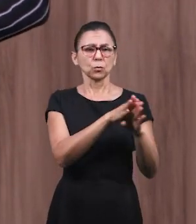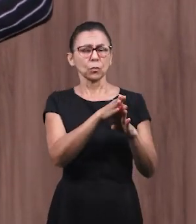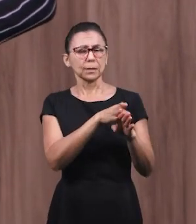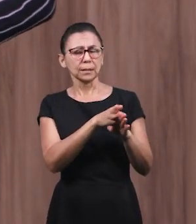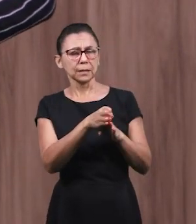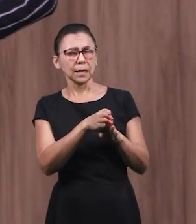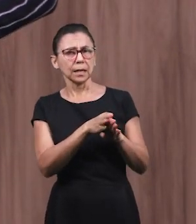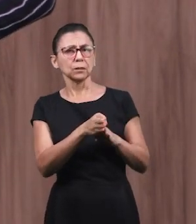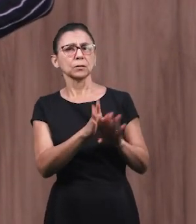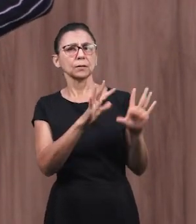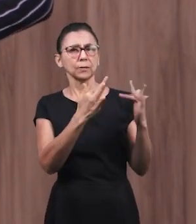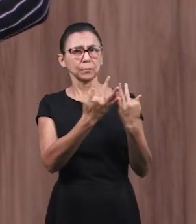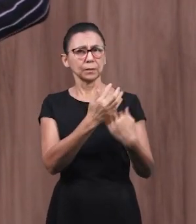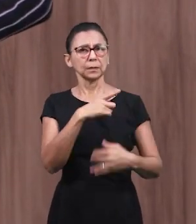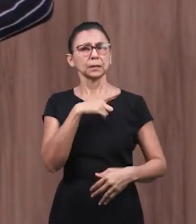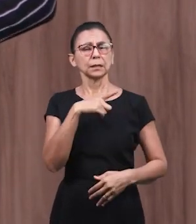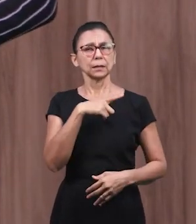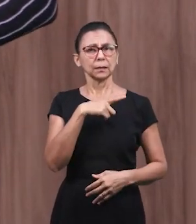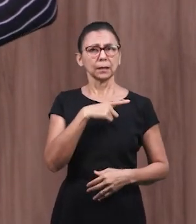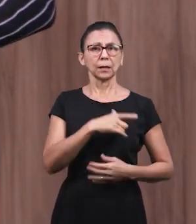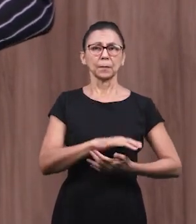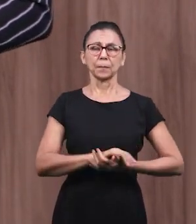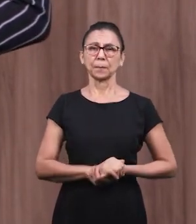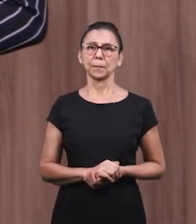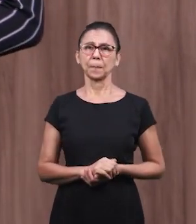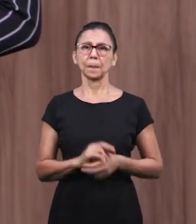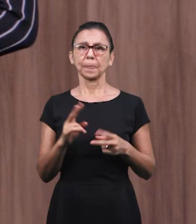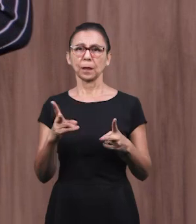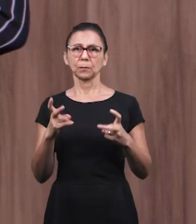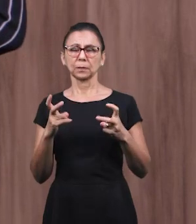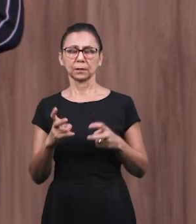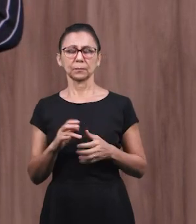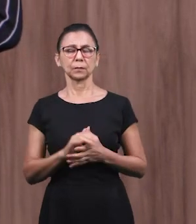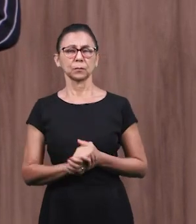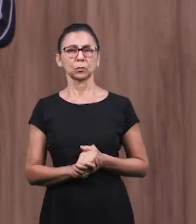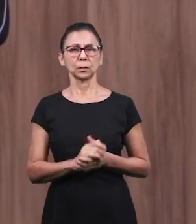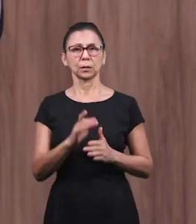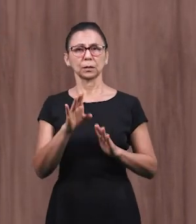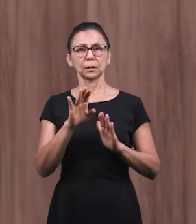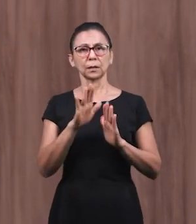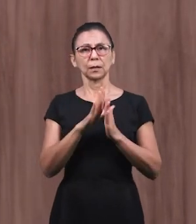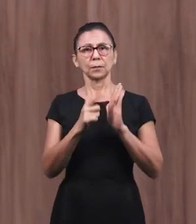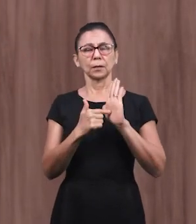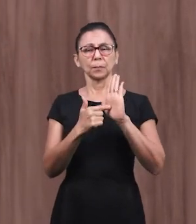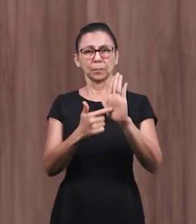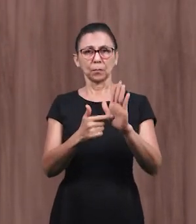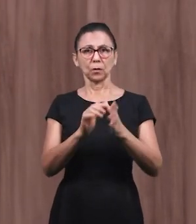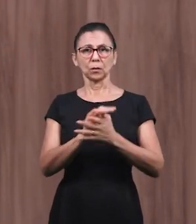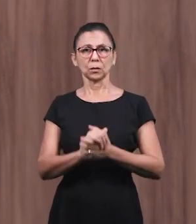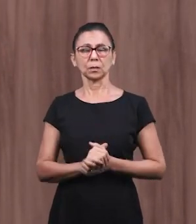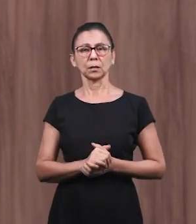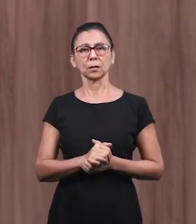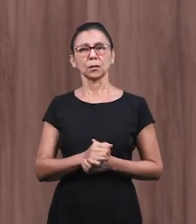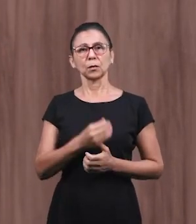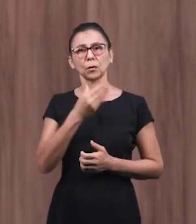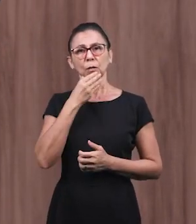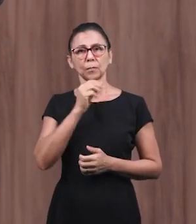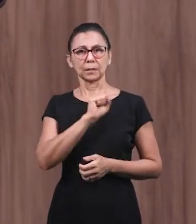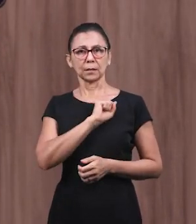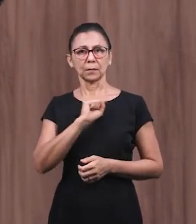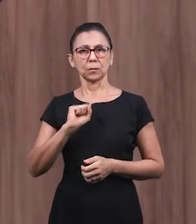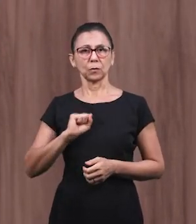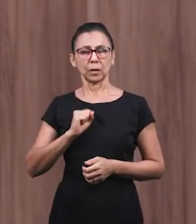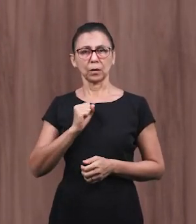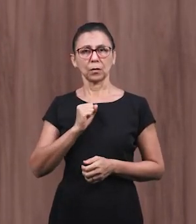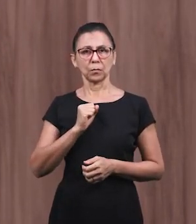Um dos contrastes mais marcantes aprendemos com a postura da família de Samuel e do profeta Eli. Eli